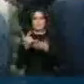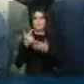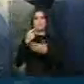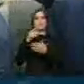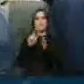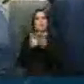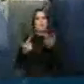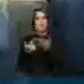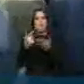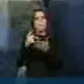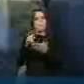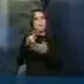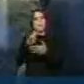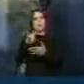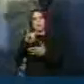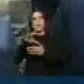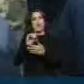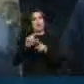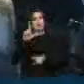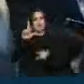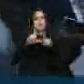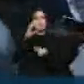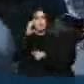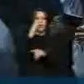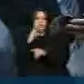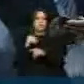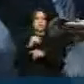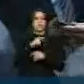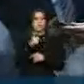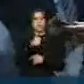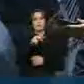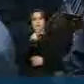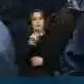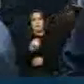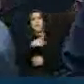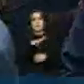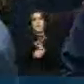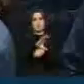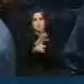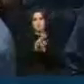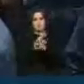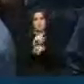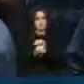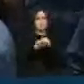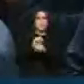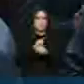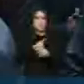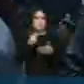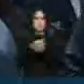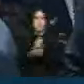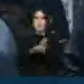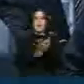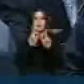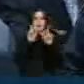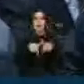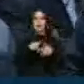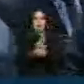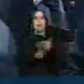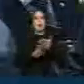e televisão, que gozam, por força do artigo 150 da Constituição, de imunidade